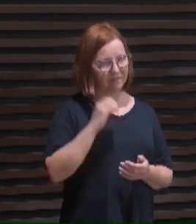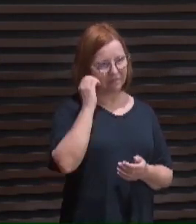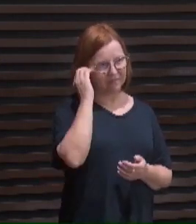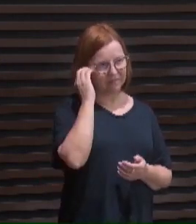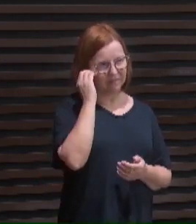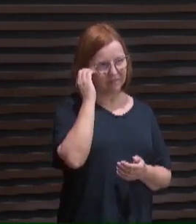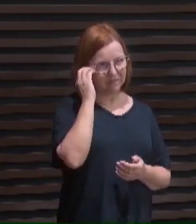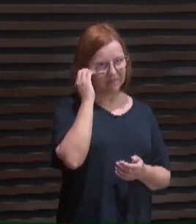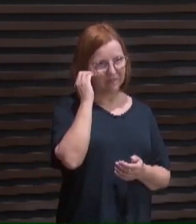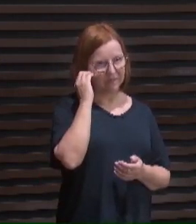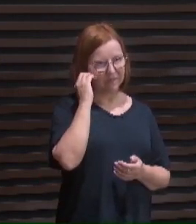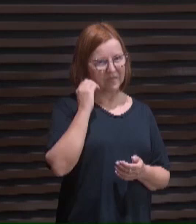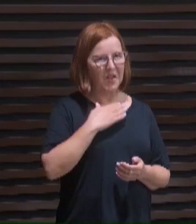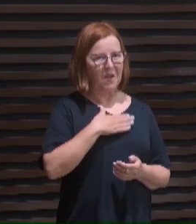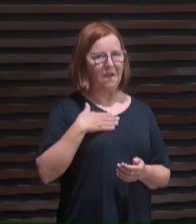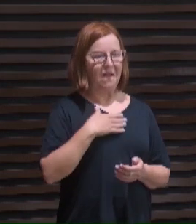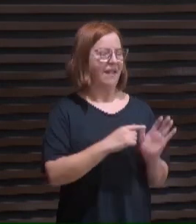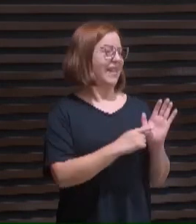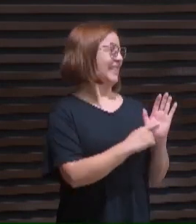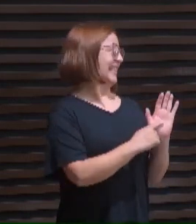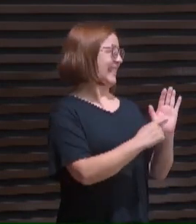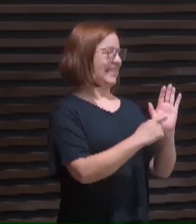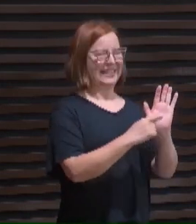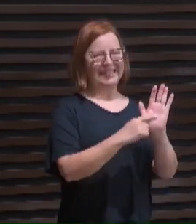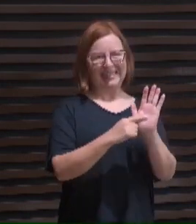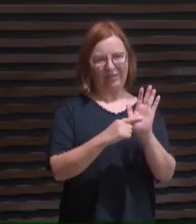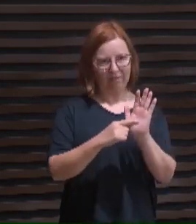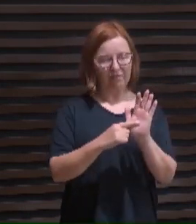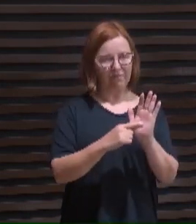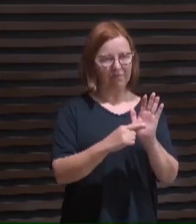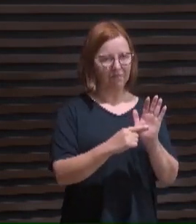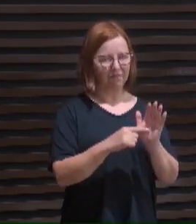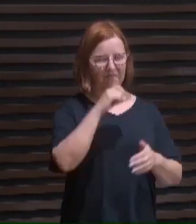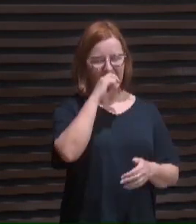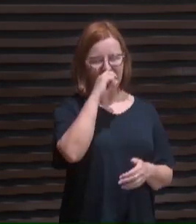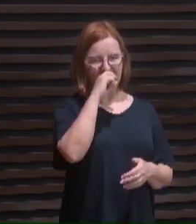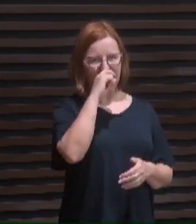que gosta de ostentar, um orgulho